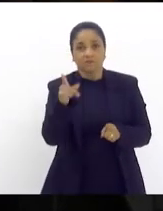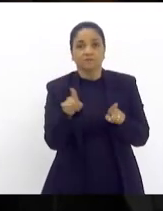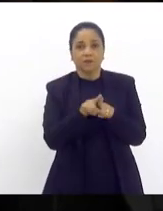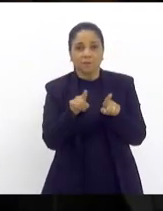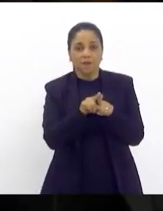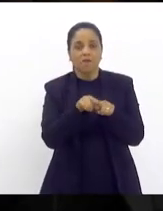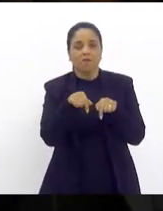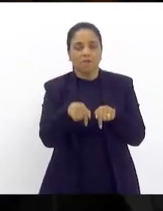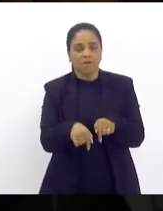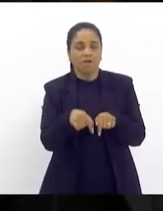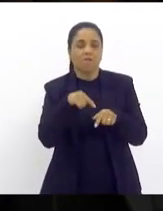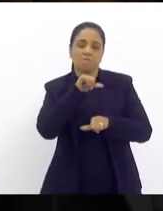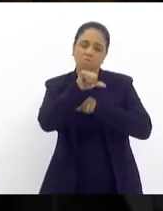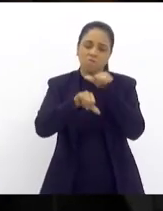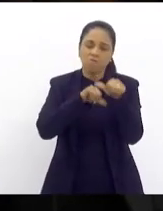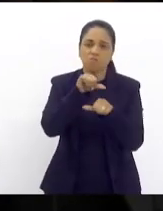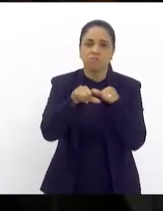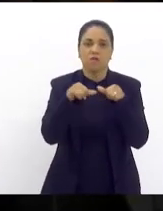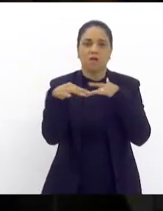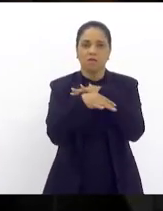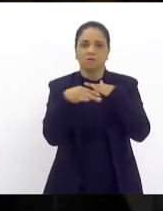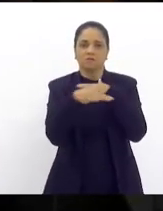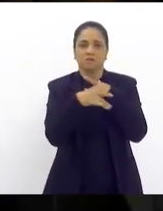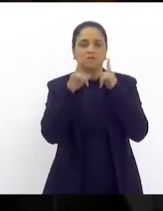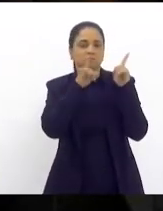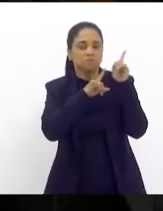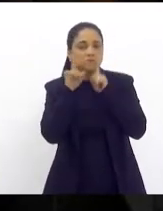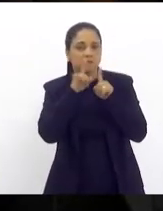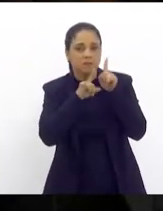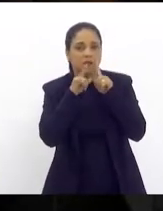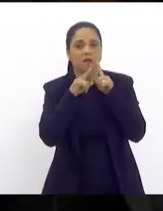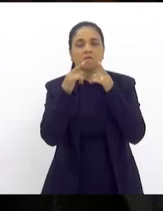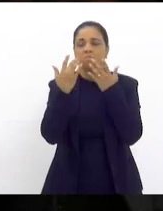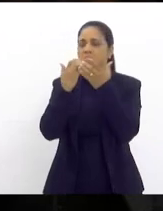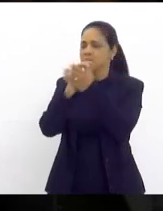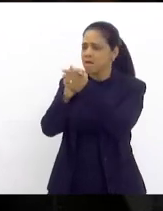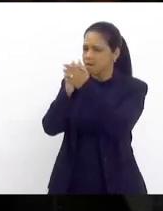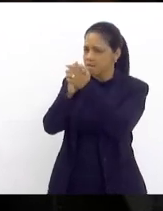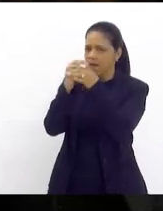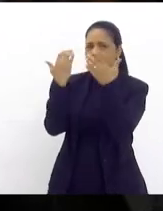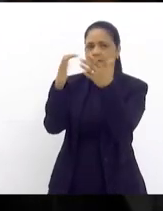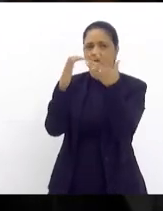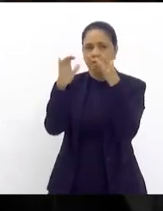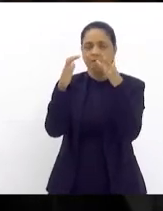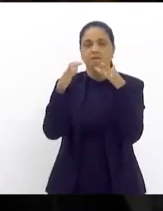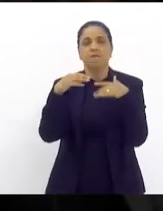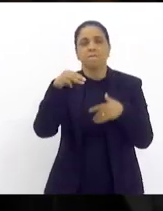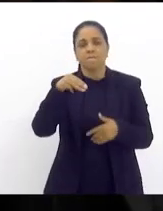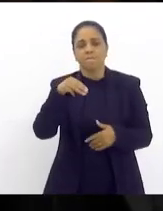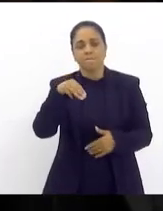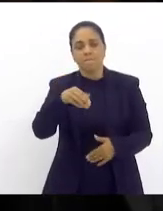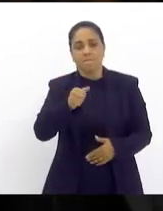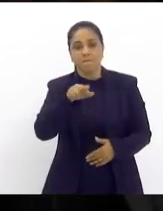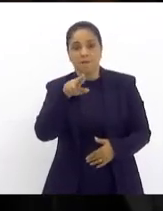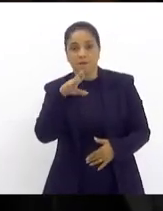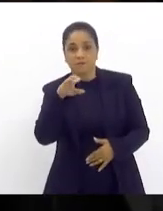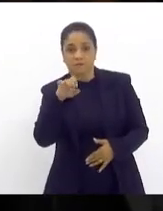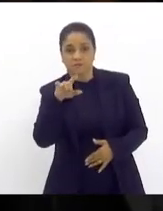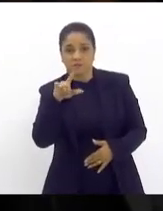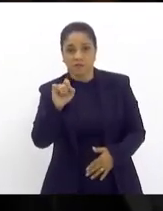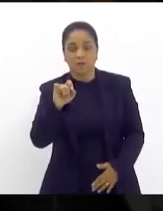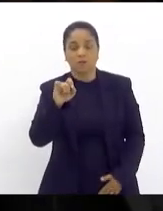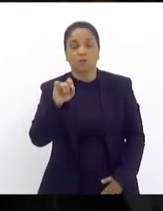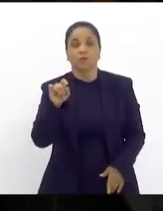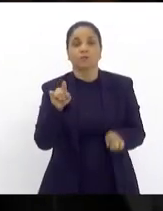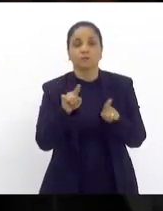e deixar aqui Meus parabéns ao prefeito meu amigo parceiro Marcelo dellaroni pelo lançamento do